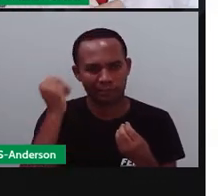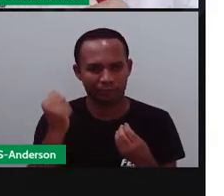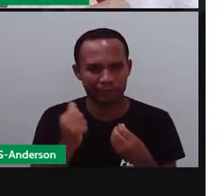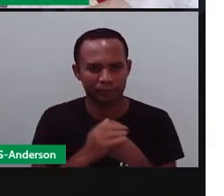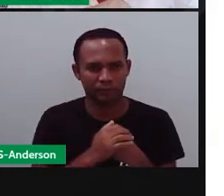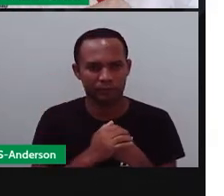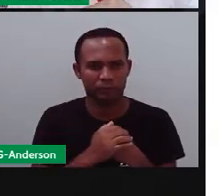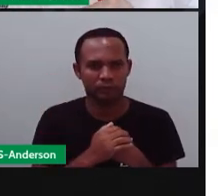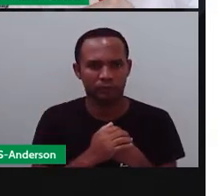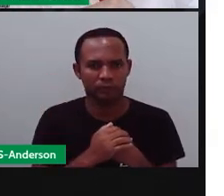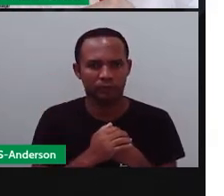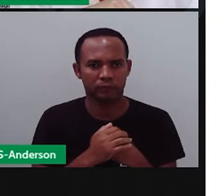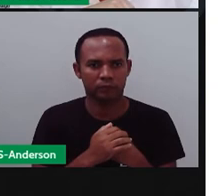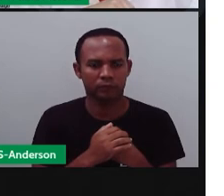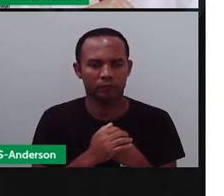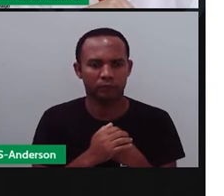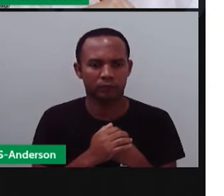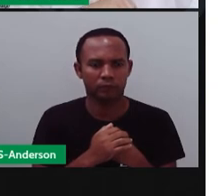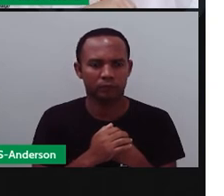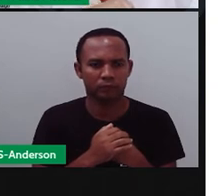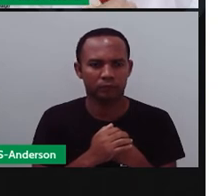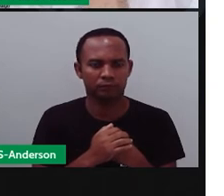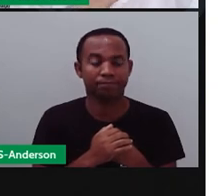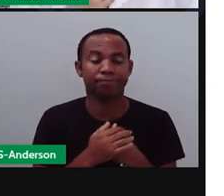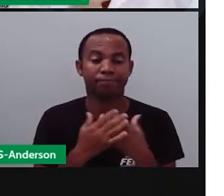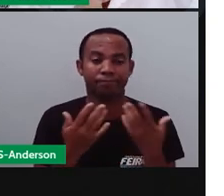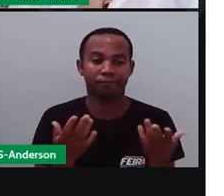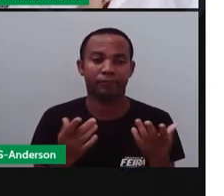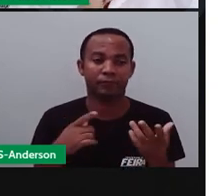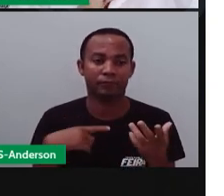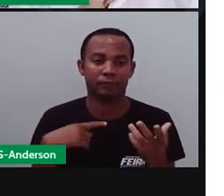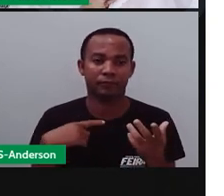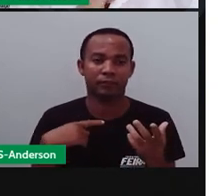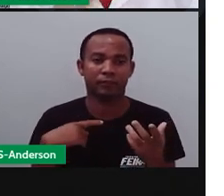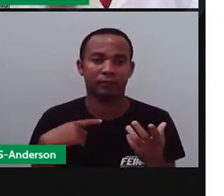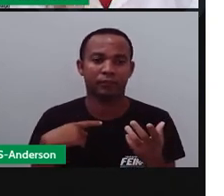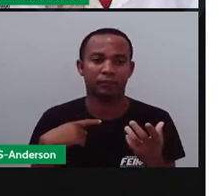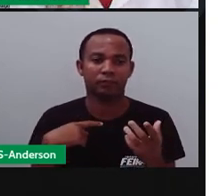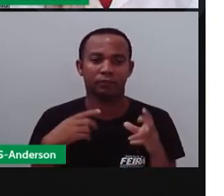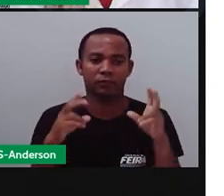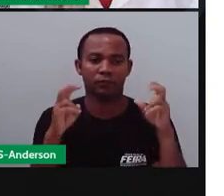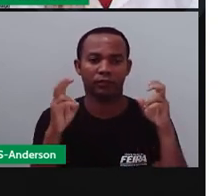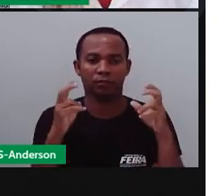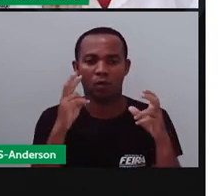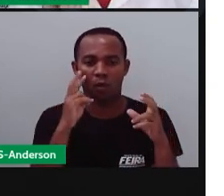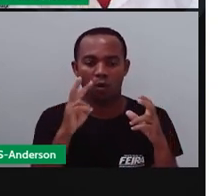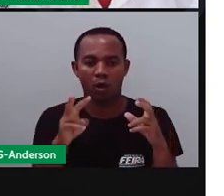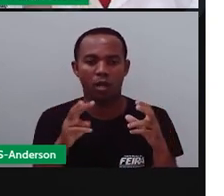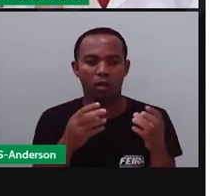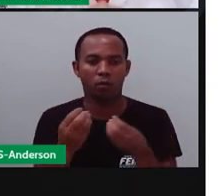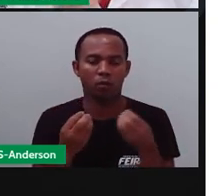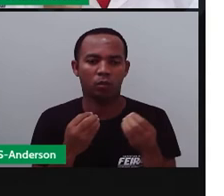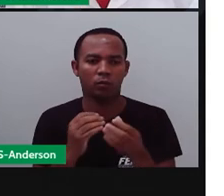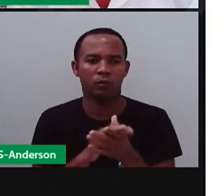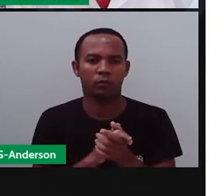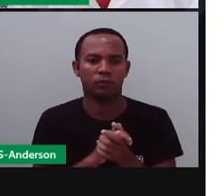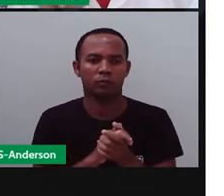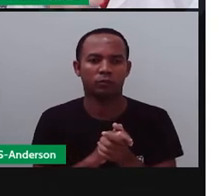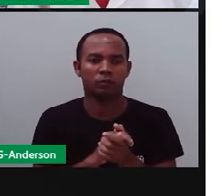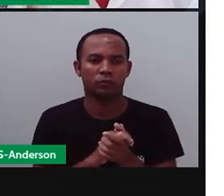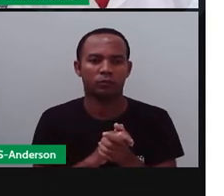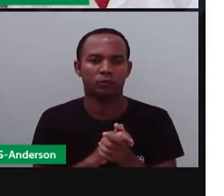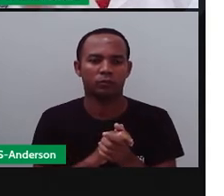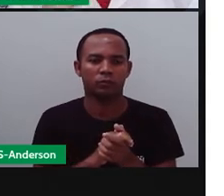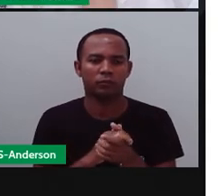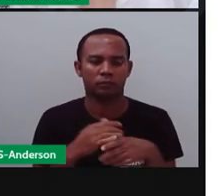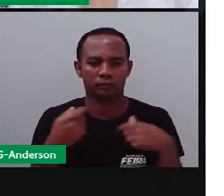Lembra do gráfico lá da aula passada? Pois é, tinha que ter o quê? Um título, que é para quem olhasse saber do que se tratava. E agora, na receita, a gente